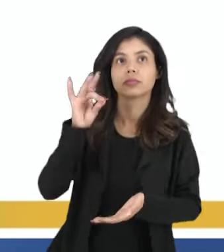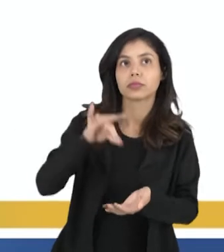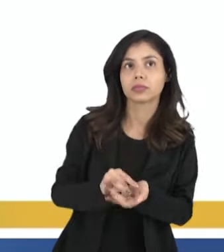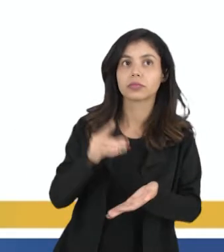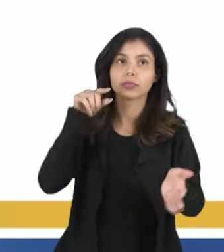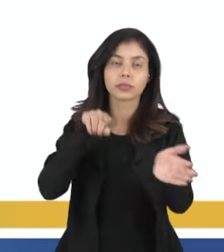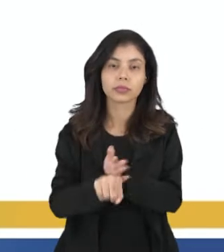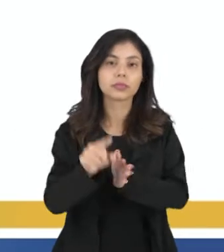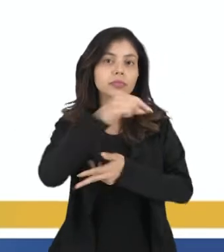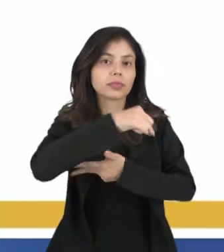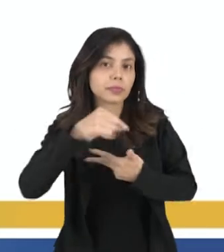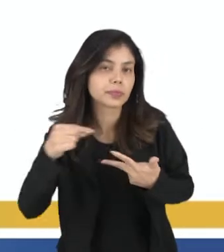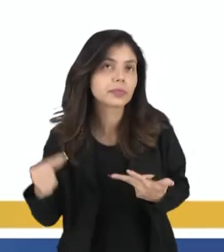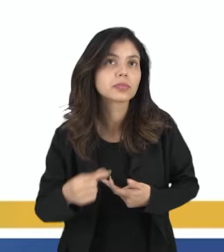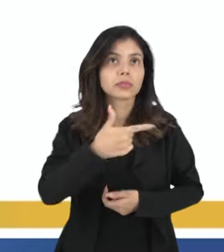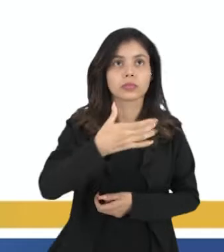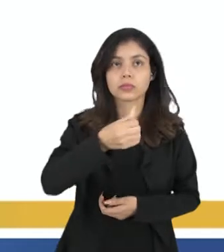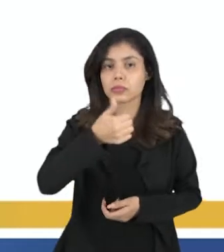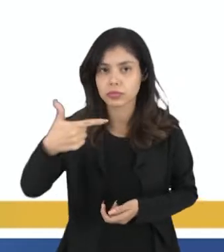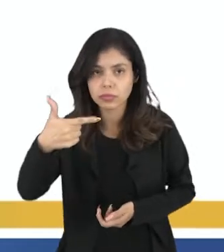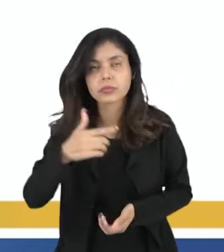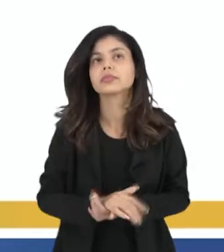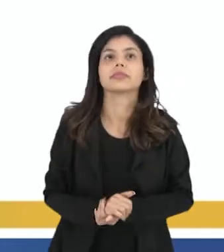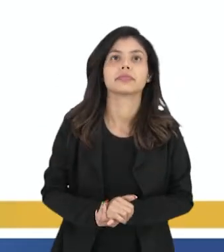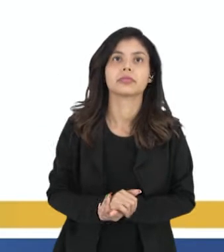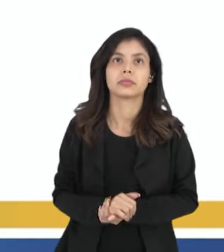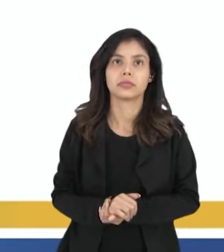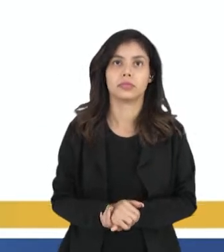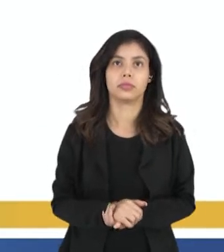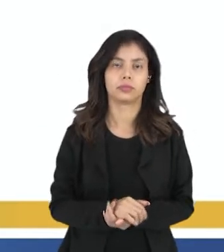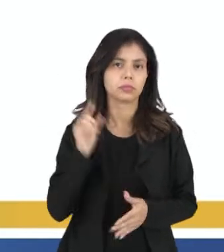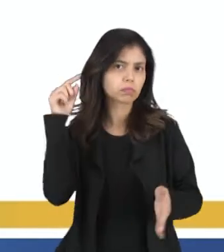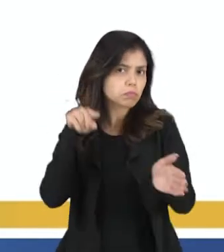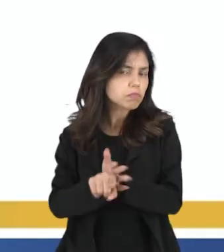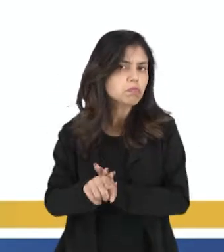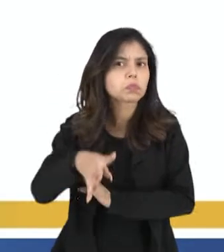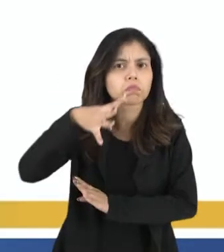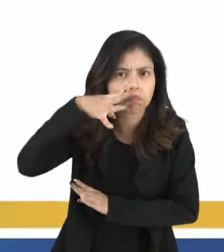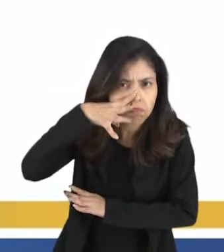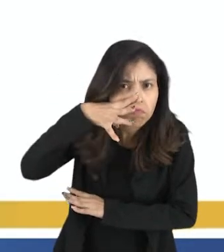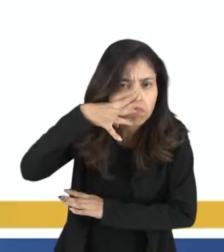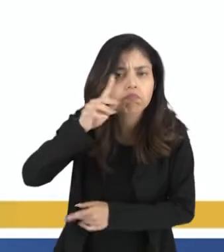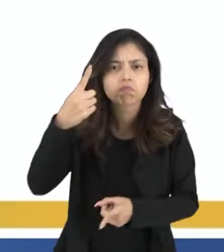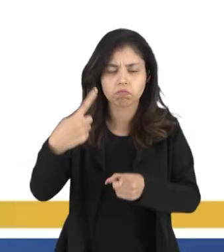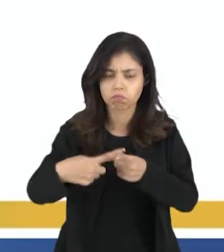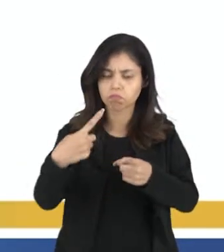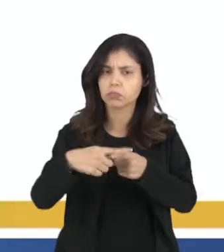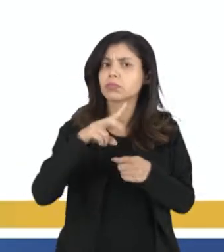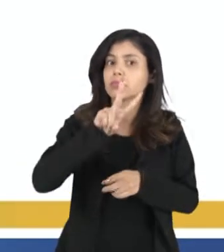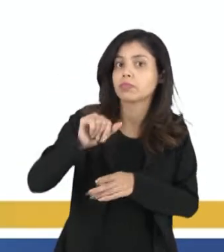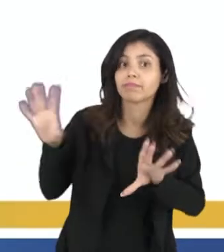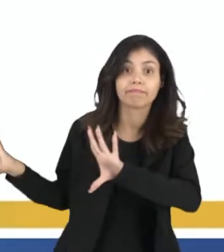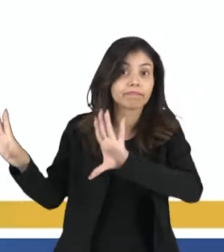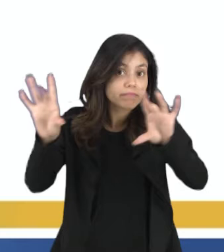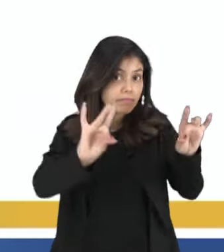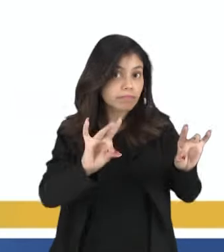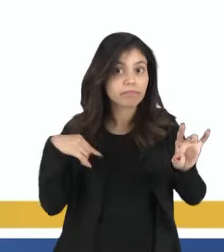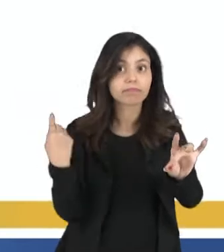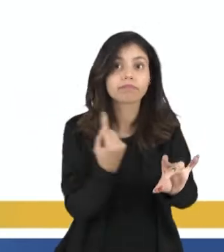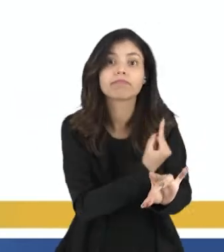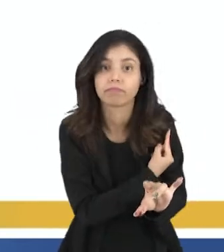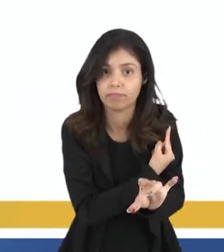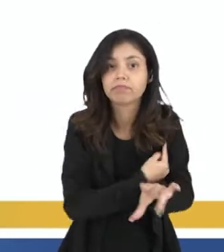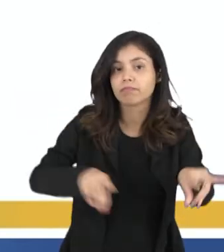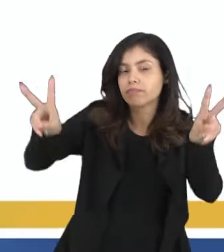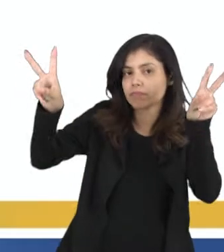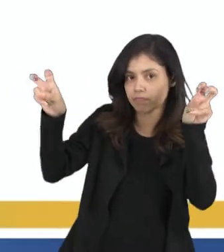temos uma questão do Enem, aqui de 2012. Ele é uma questão bem interessante porque ele vai trazer